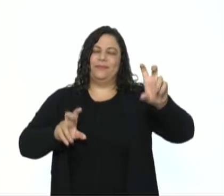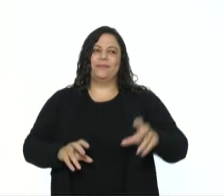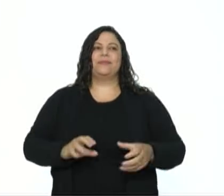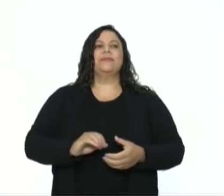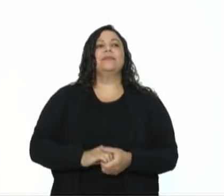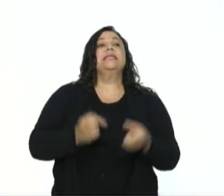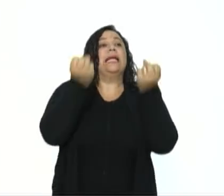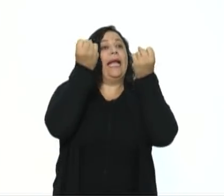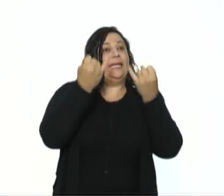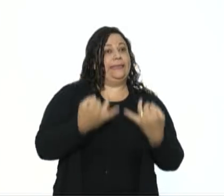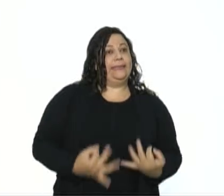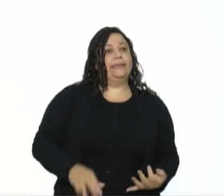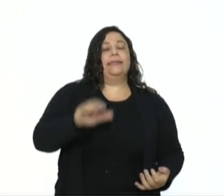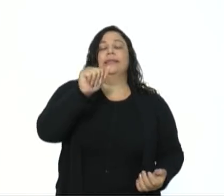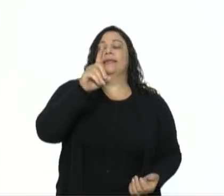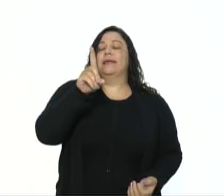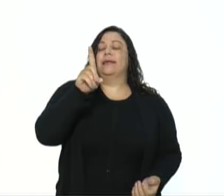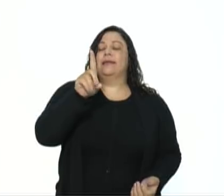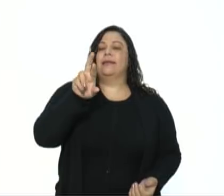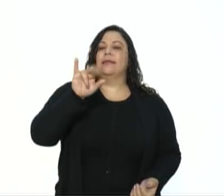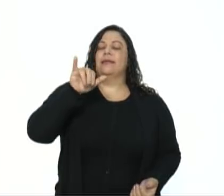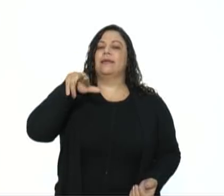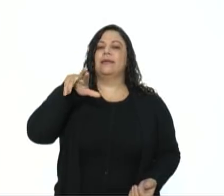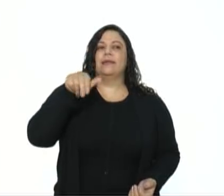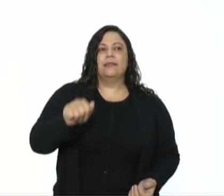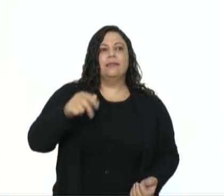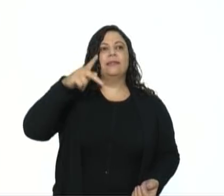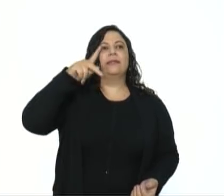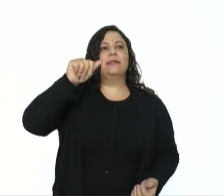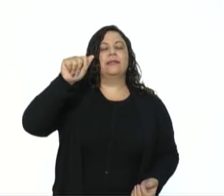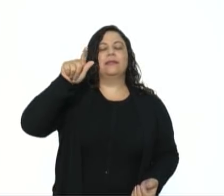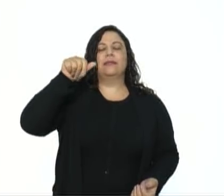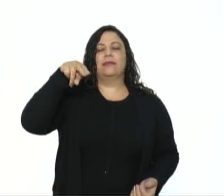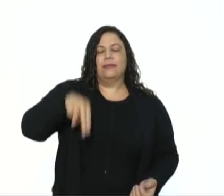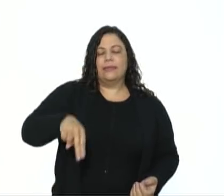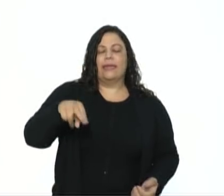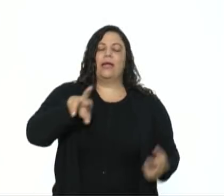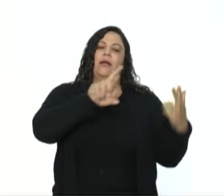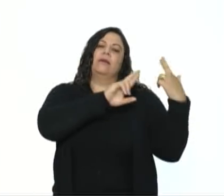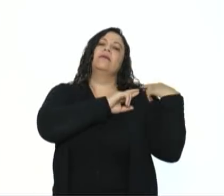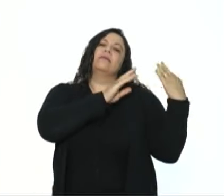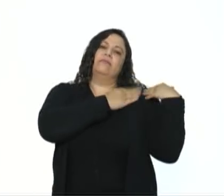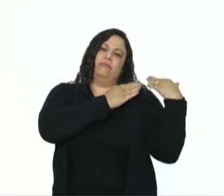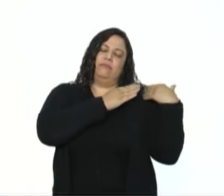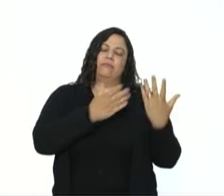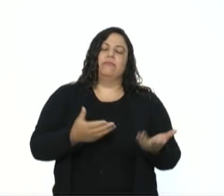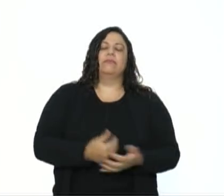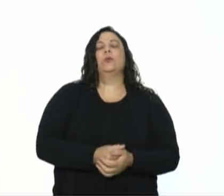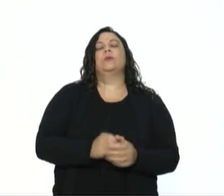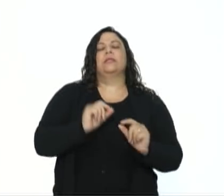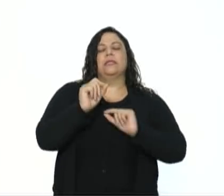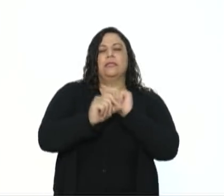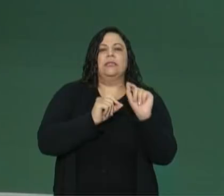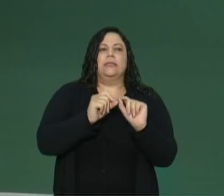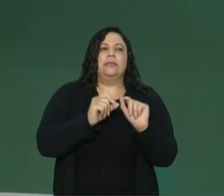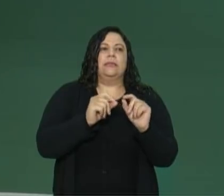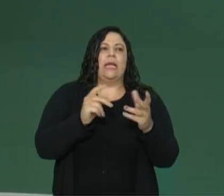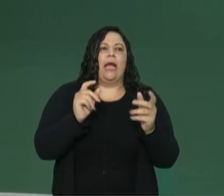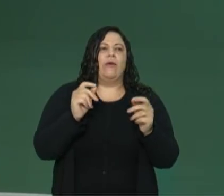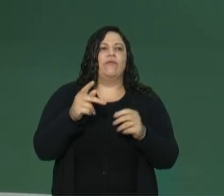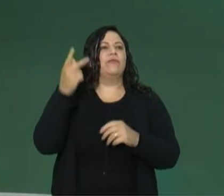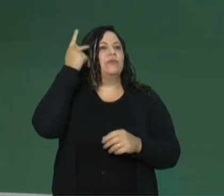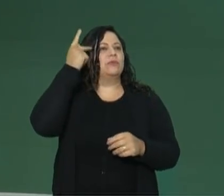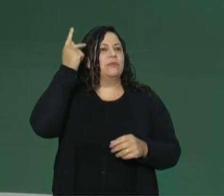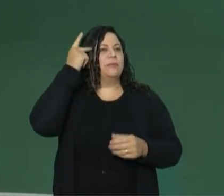Explica Adriana Pagan, responsável pelo currículo na Secretaria da Educação de São Paulo. Veja, então vamos explicar como que